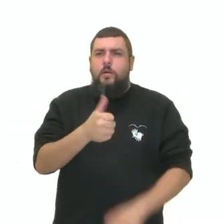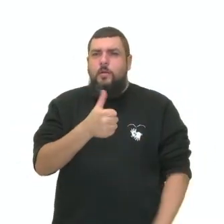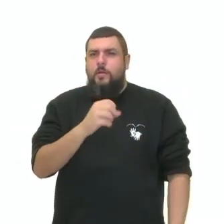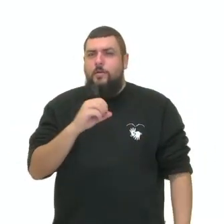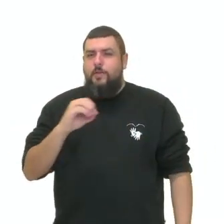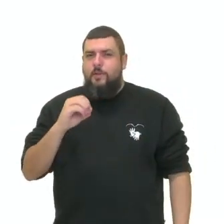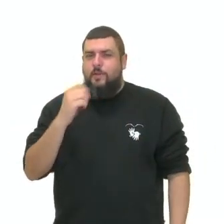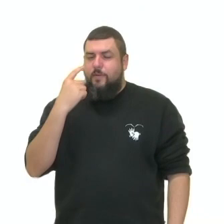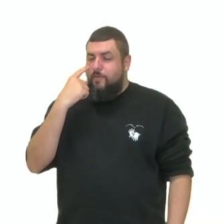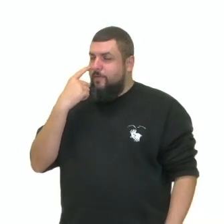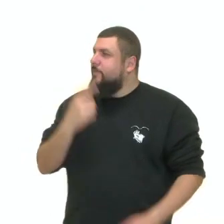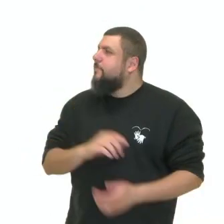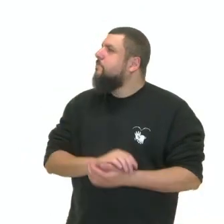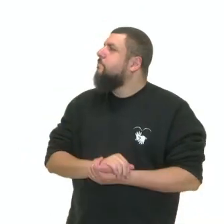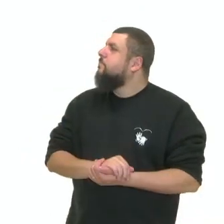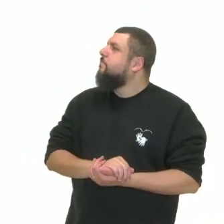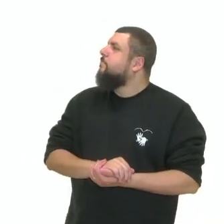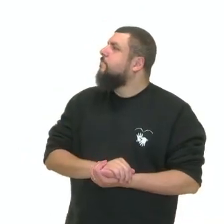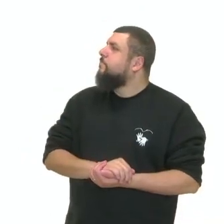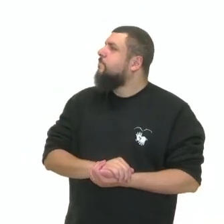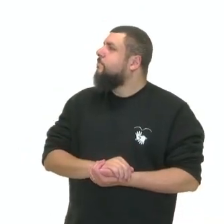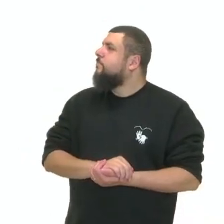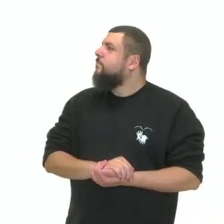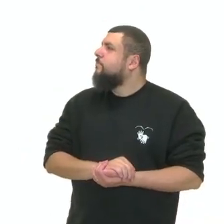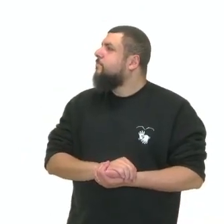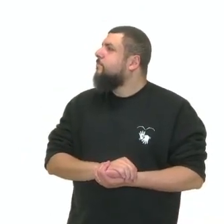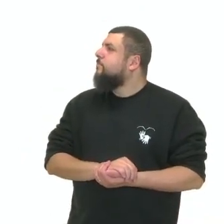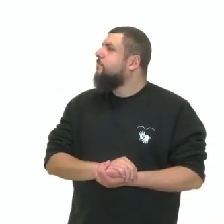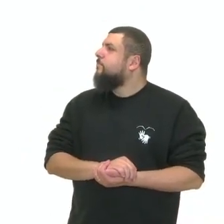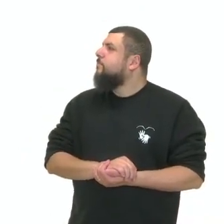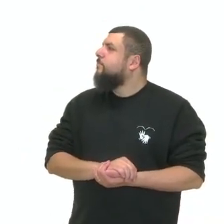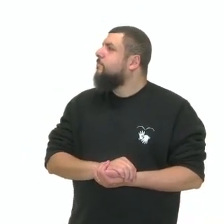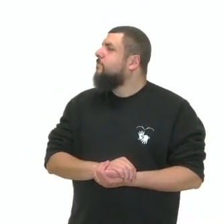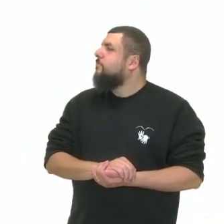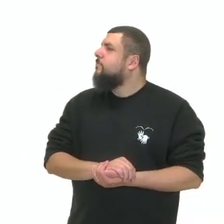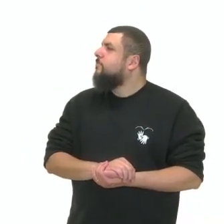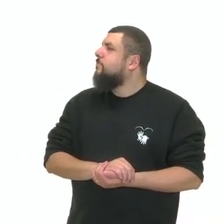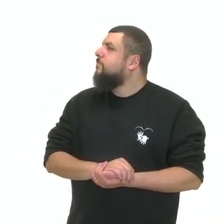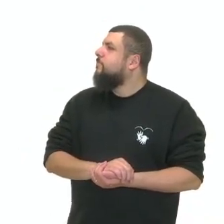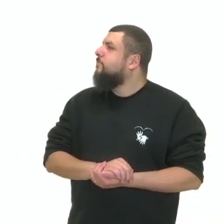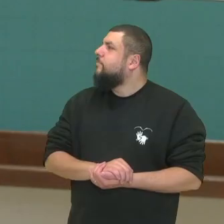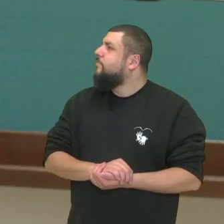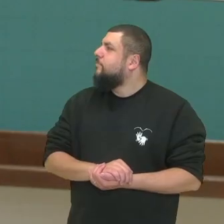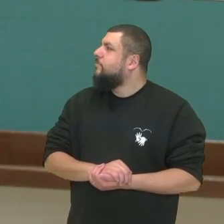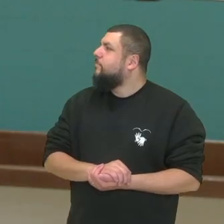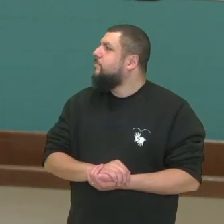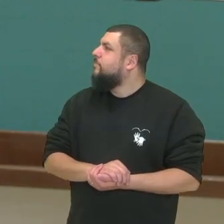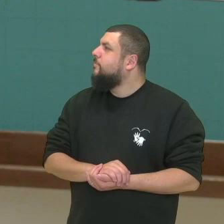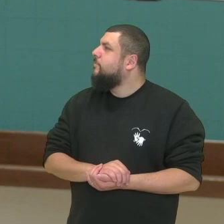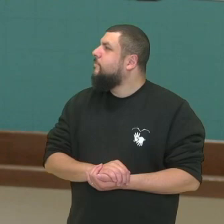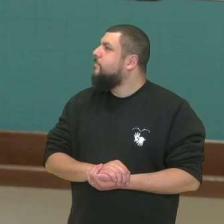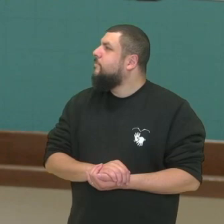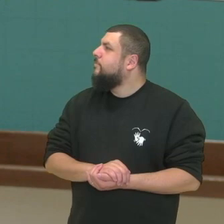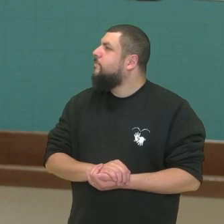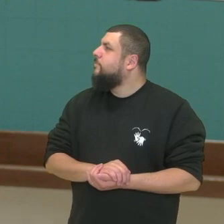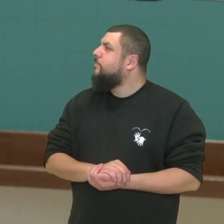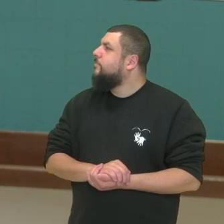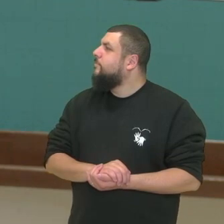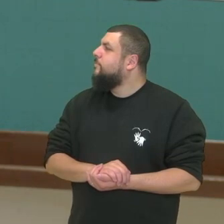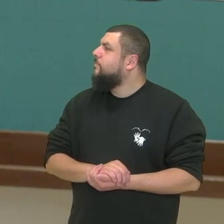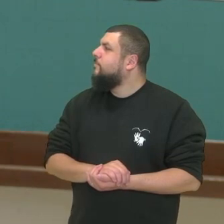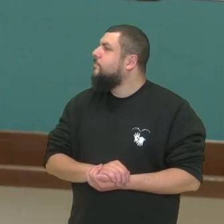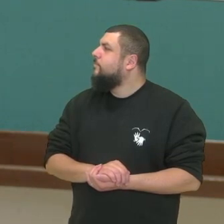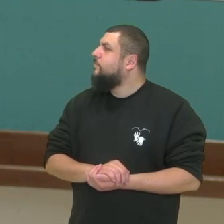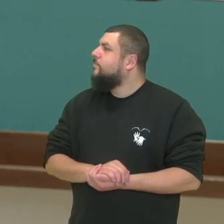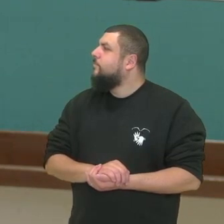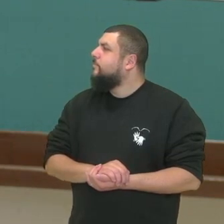somar 20 mais 130 mais 30, também vai dar 180. E também, se eu somar 35 mais 110 mais 35, vai